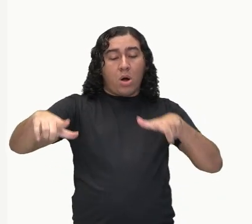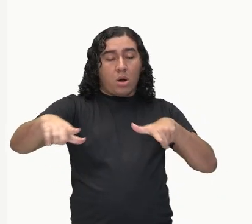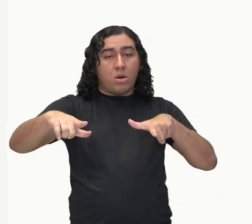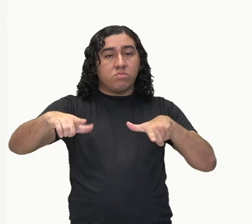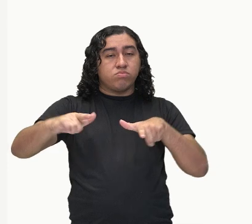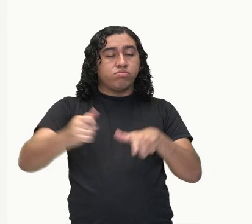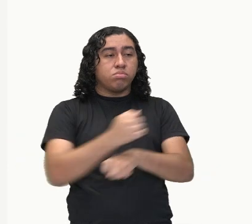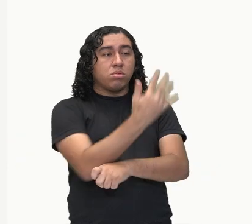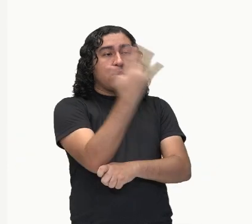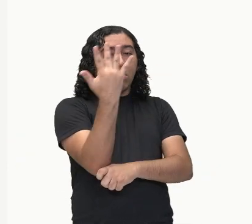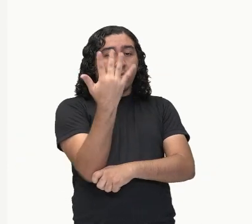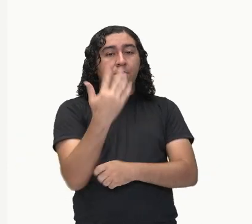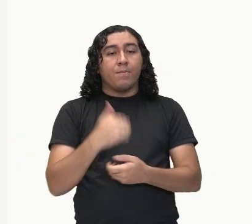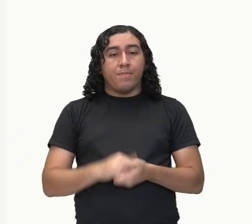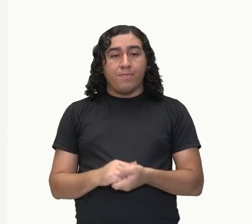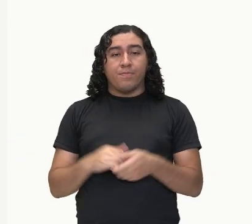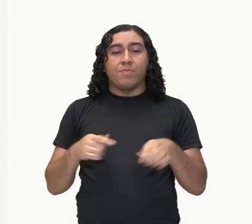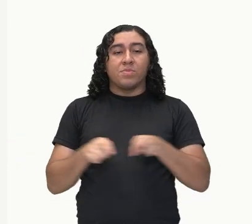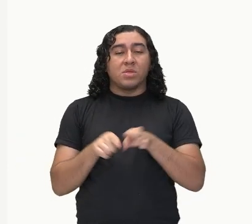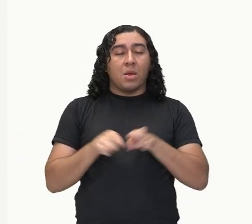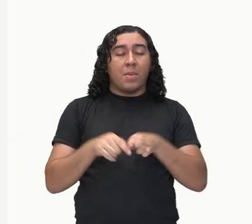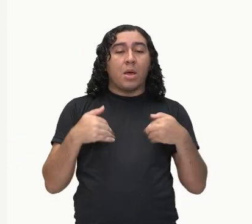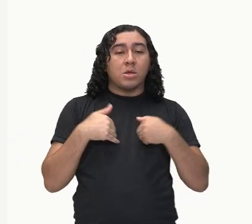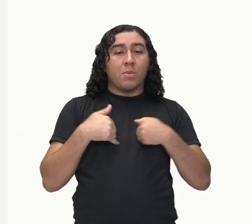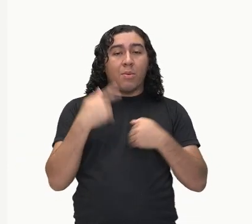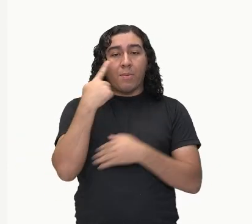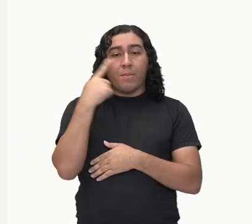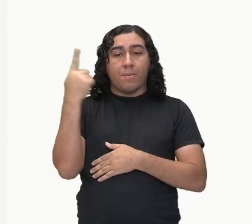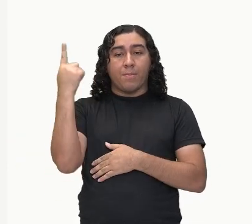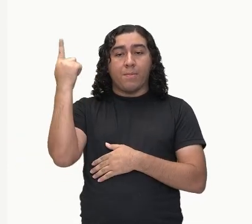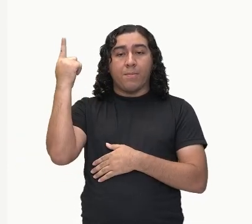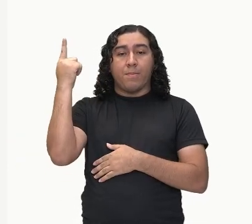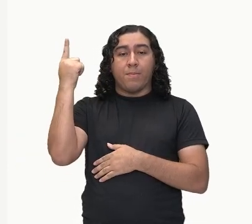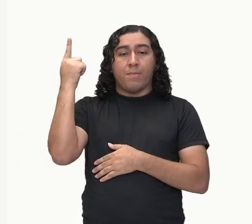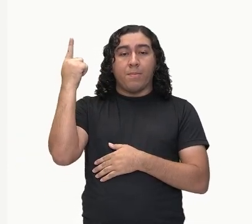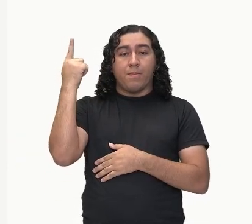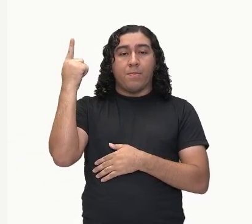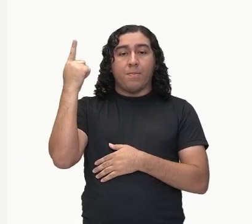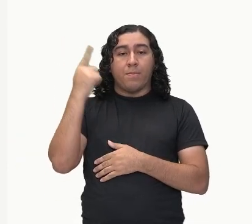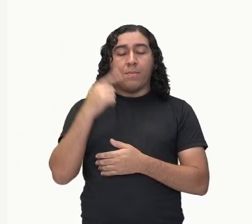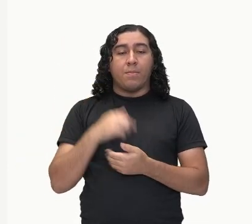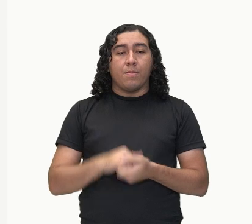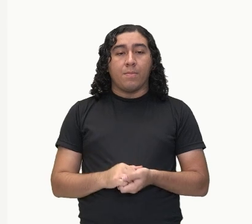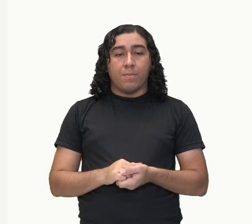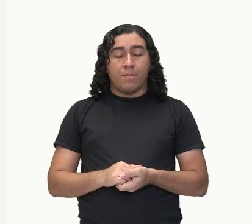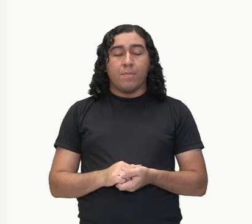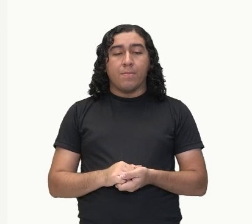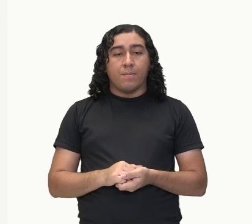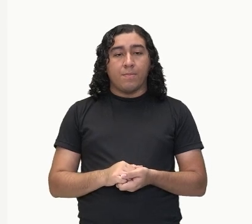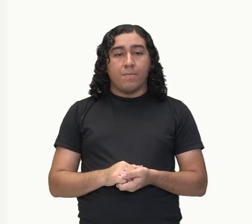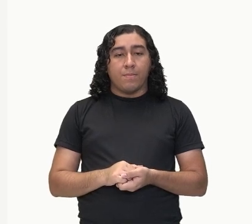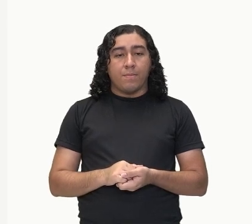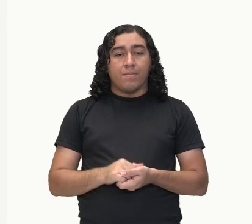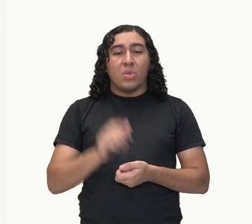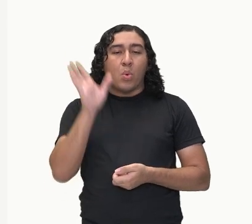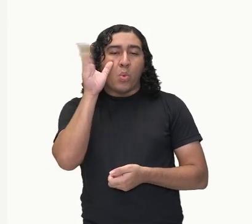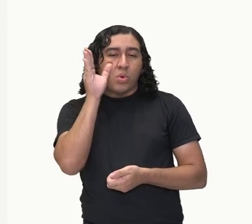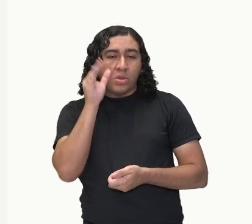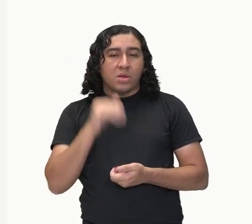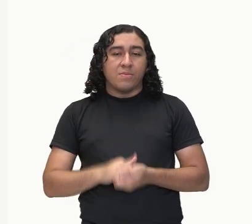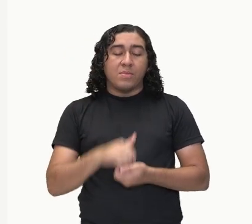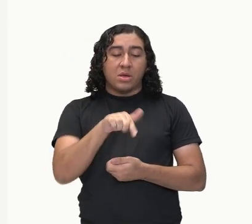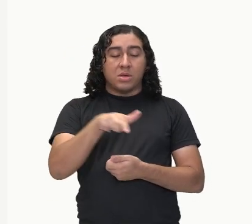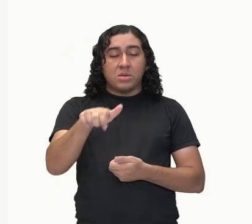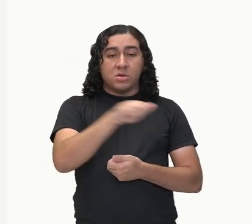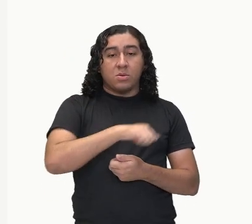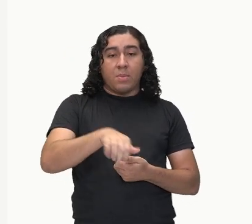nós temos aí leões, girafas, zebras, rinocerontes, hienas e aves como flamingos e garças. E curiosidade, as